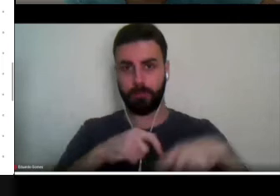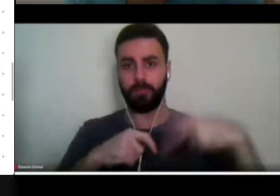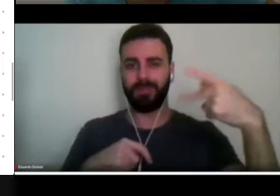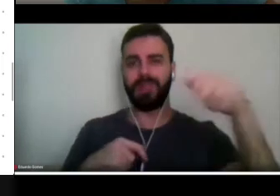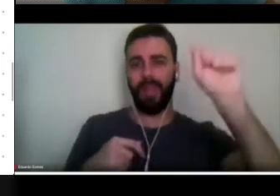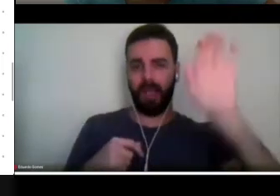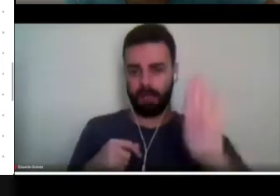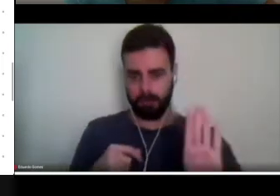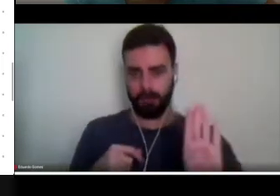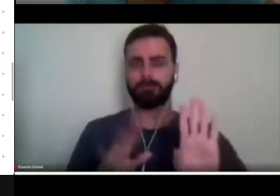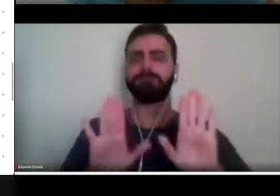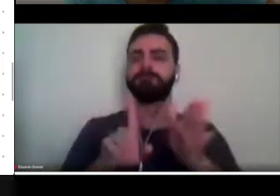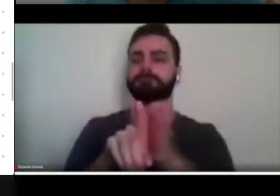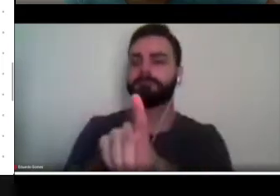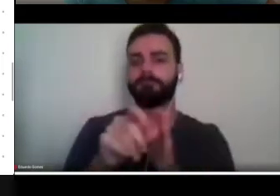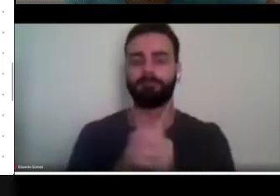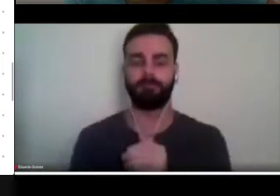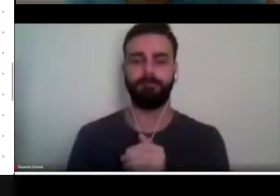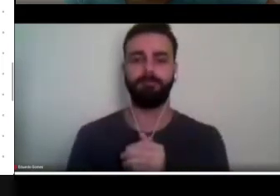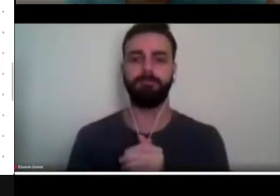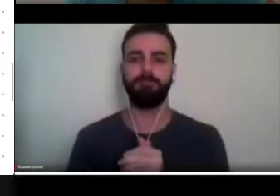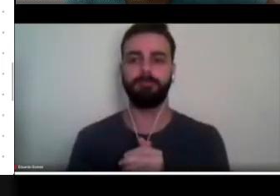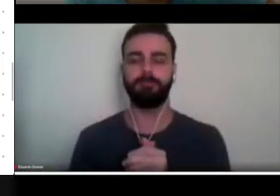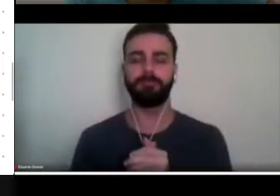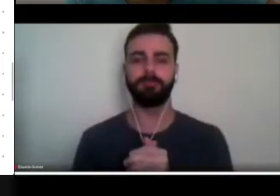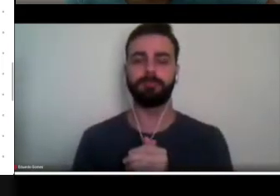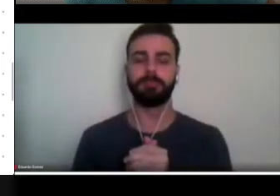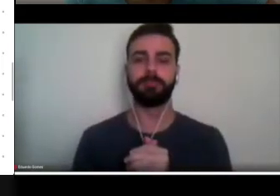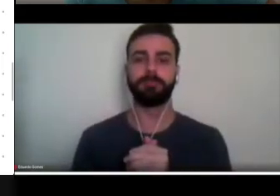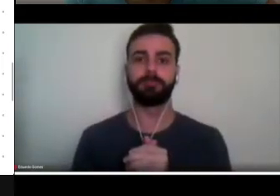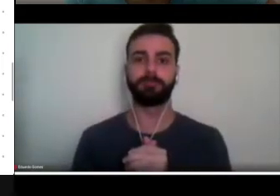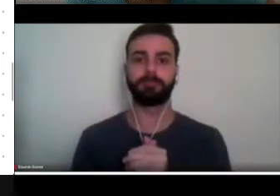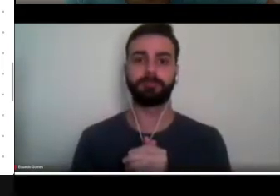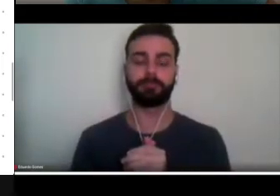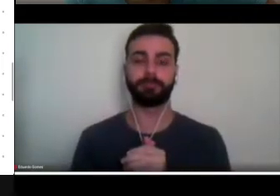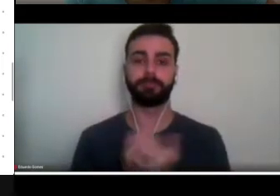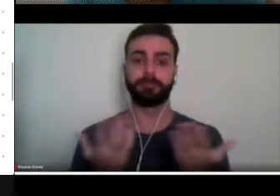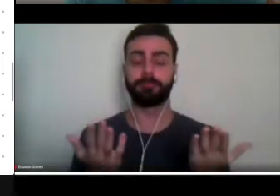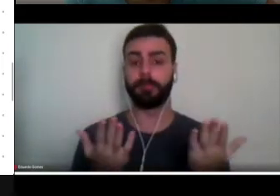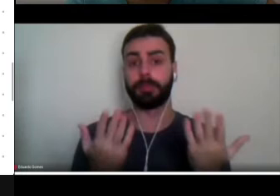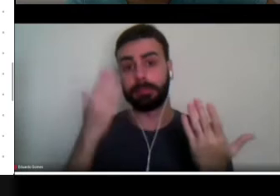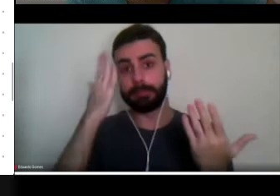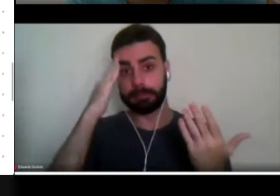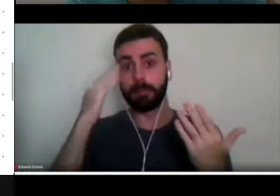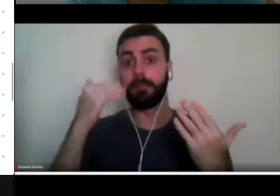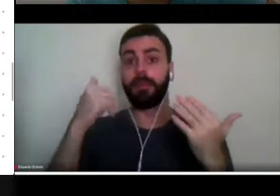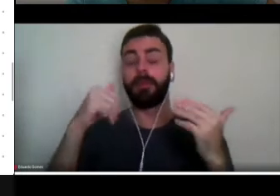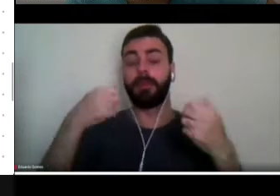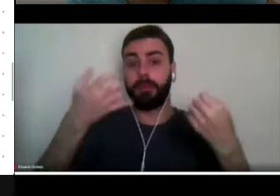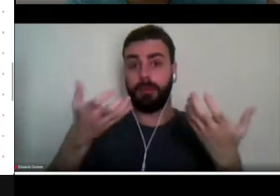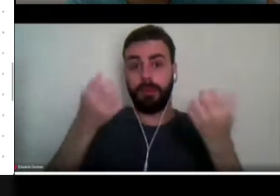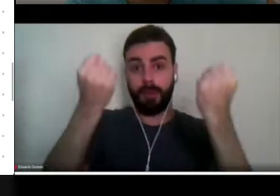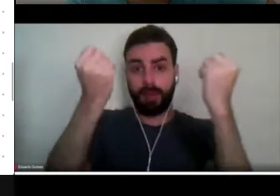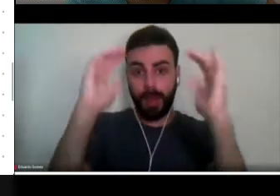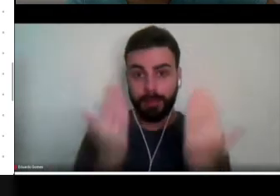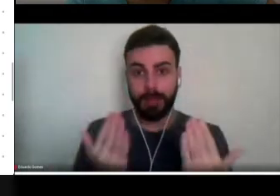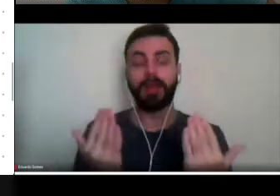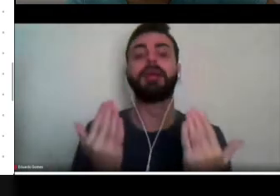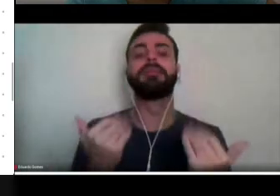ele quer que a gente analise a posição e a velocidade dos carros em t igual a